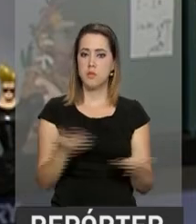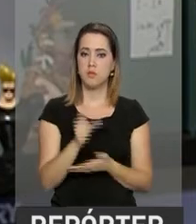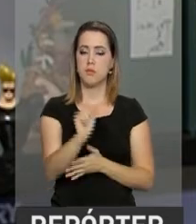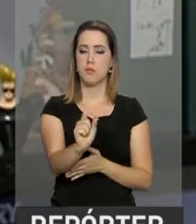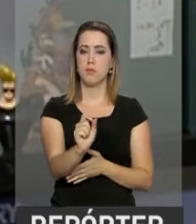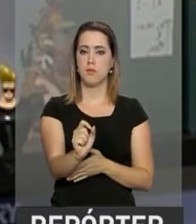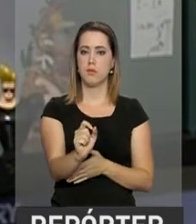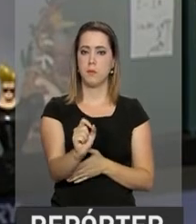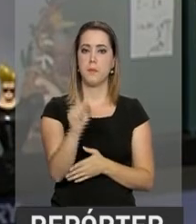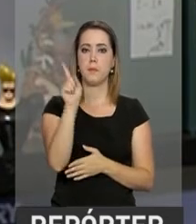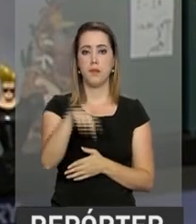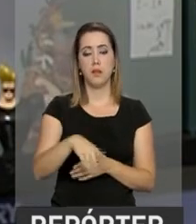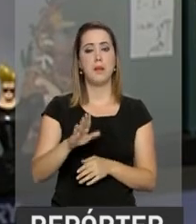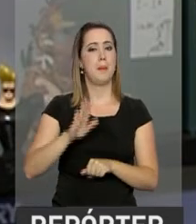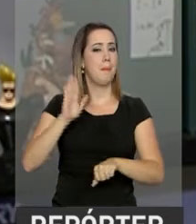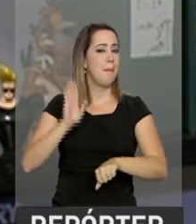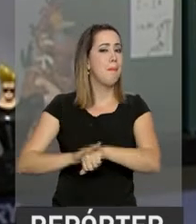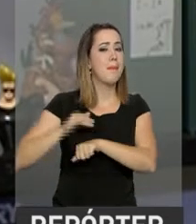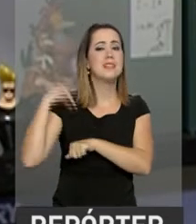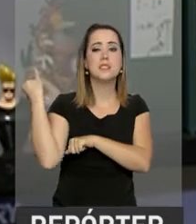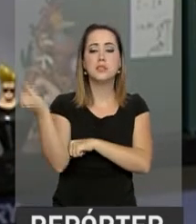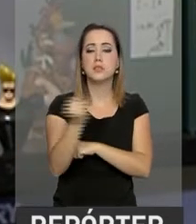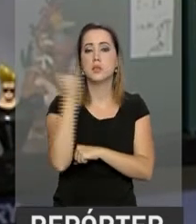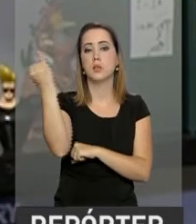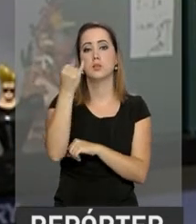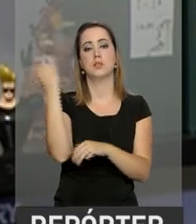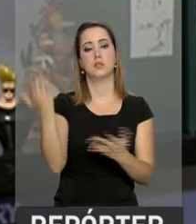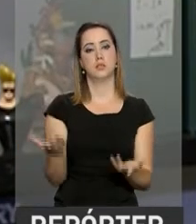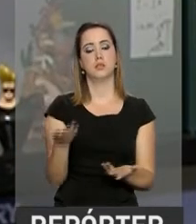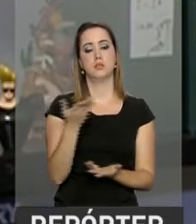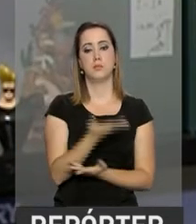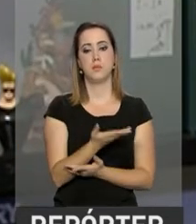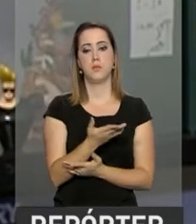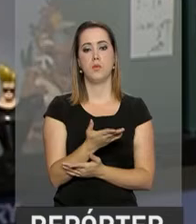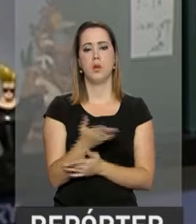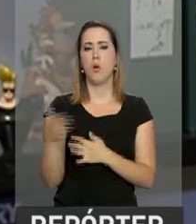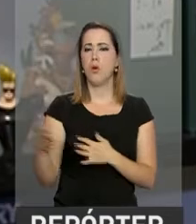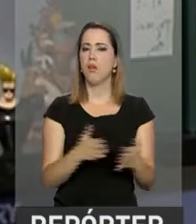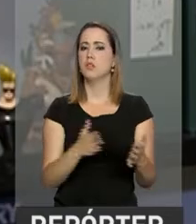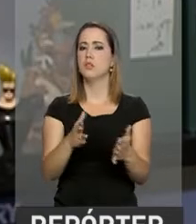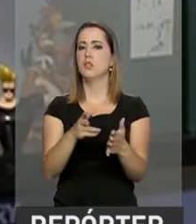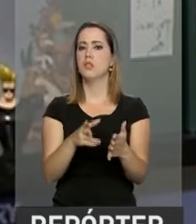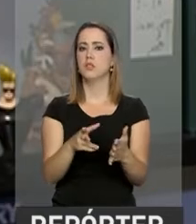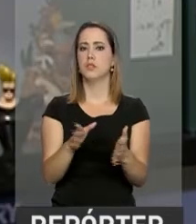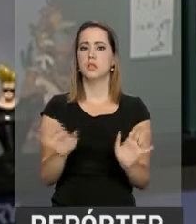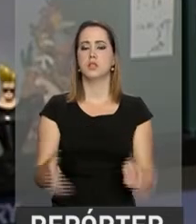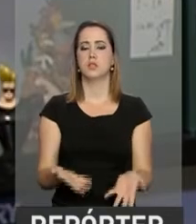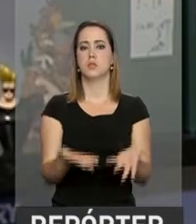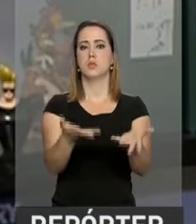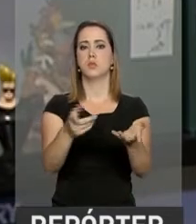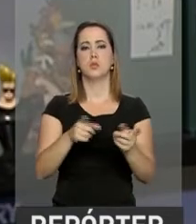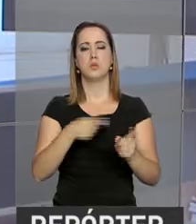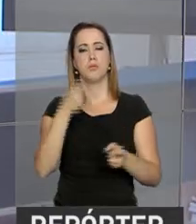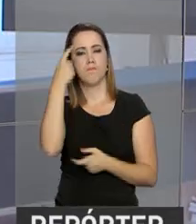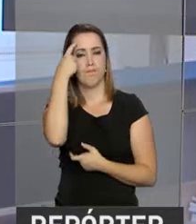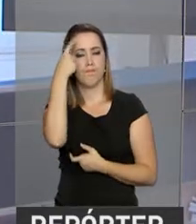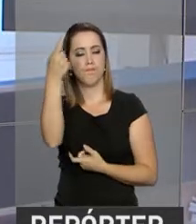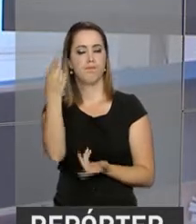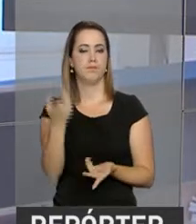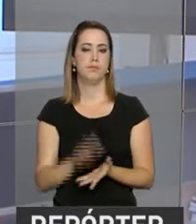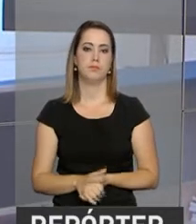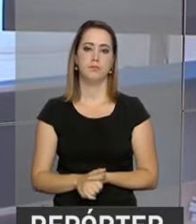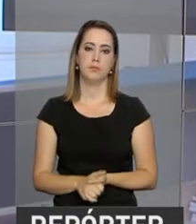é um dos mais importantes meios de de produção da indústria criativa